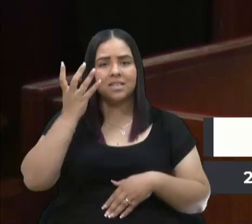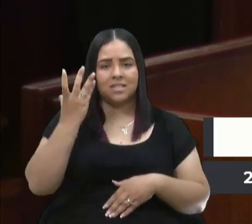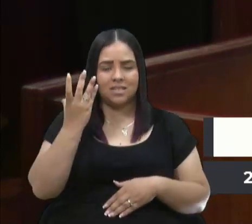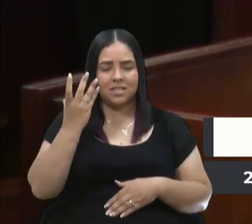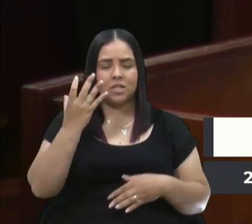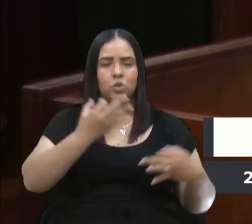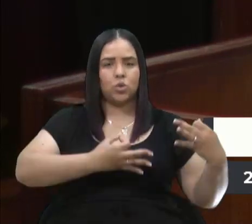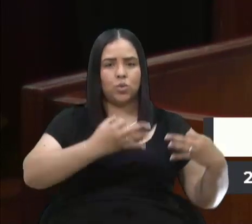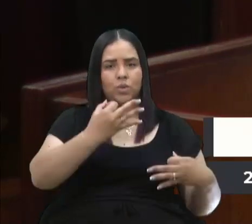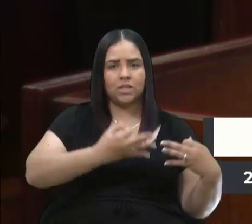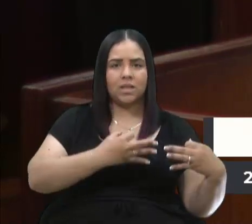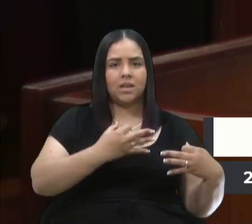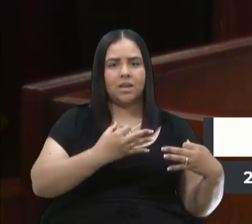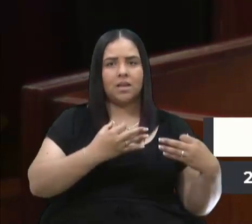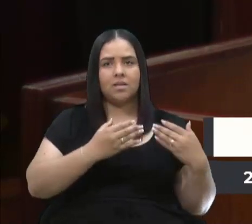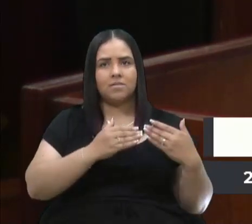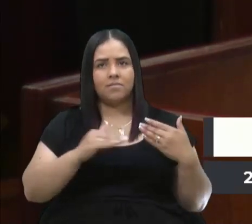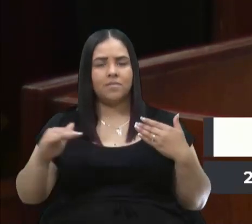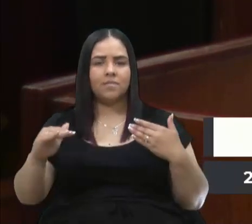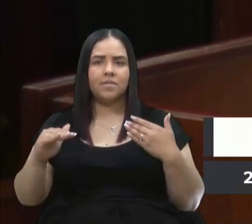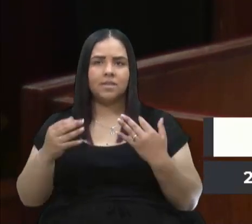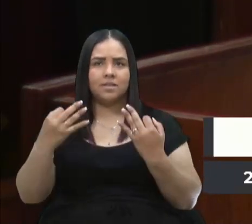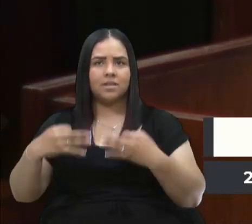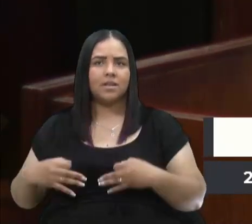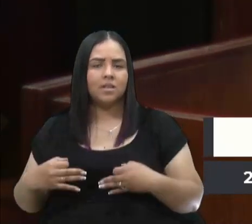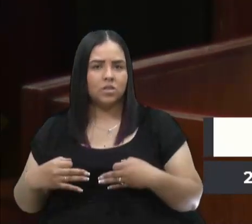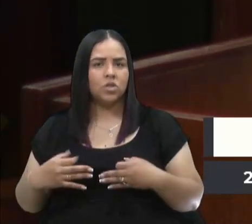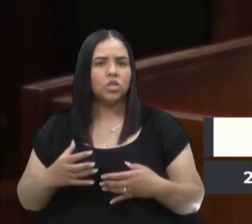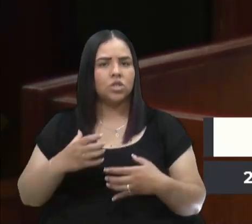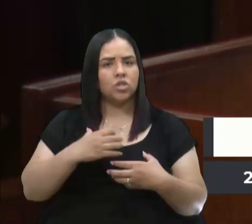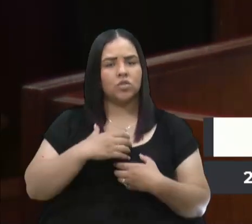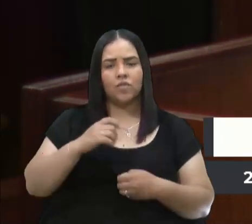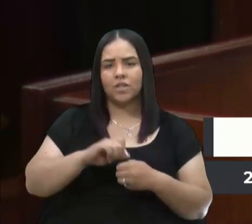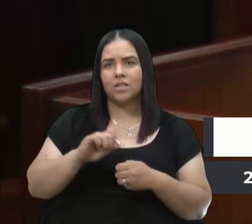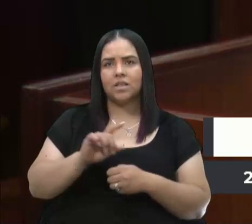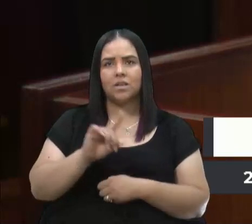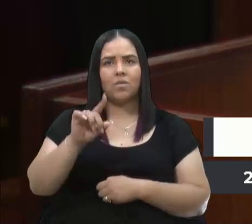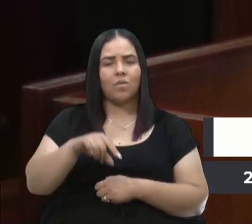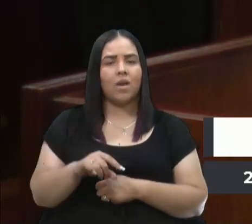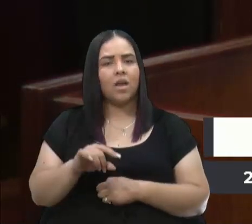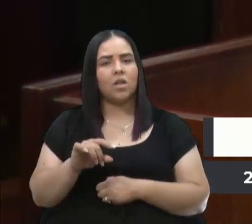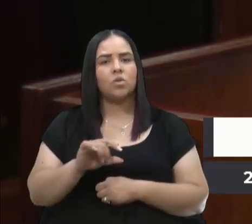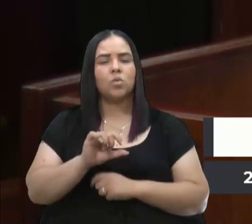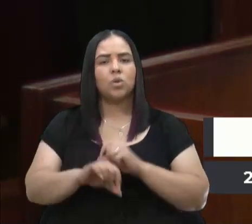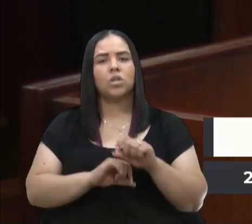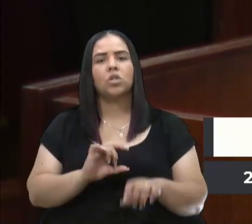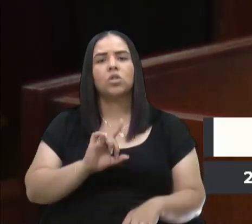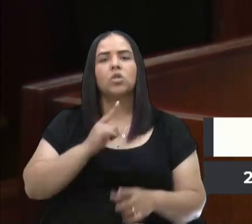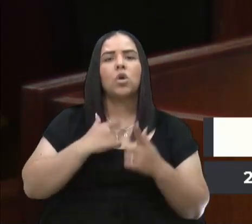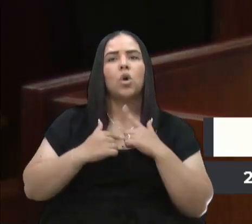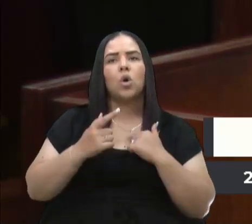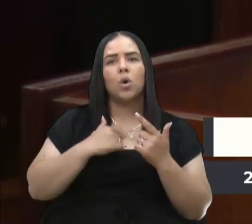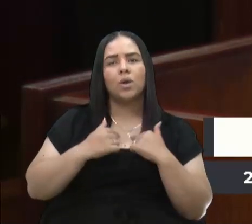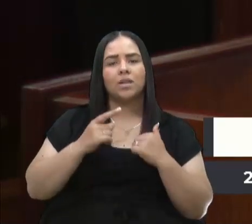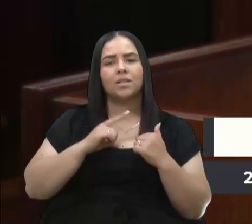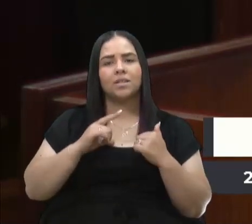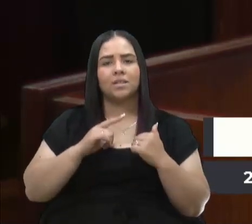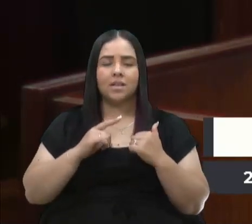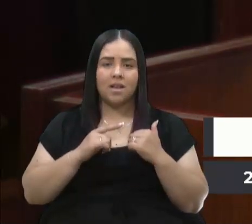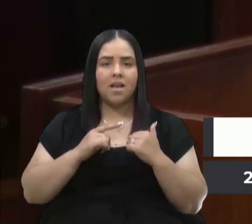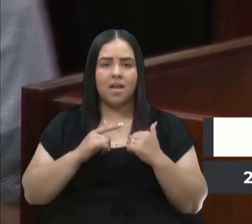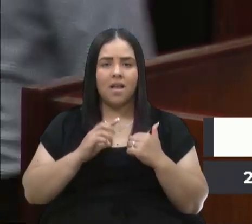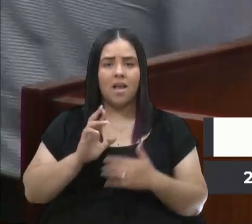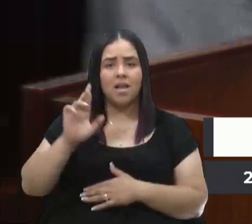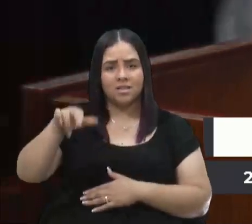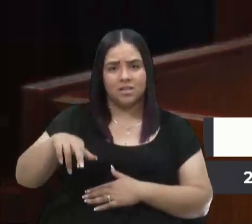julgar, razoabilidade, prudência, forma de agir que não é afetada pelas paixões, que se pauta na razão e no equilíbrio.